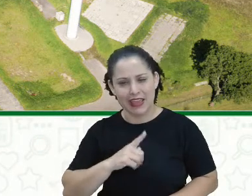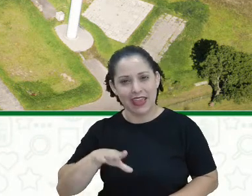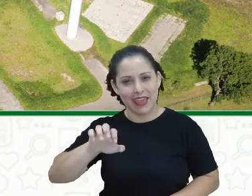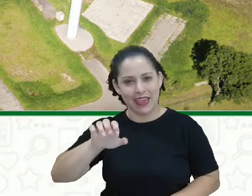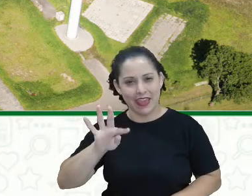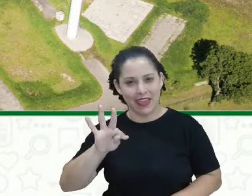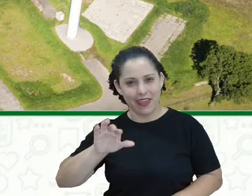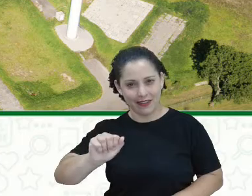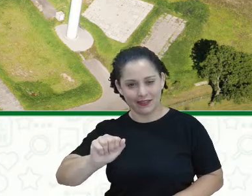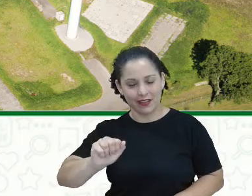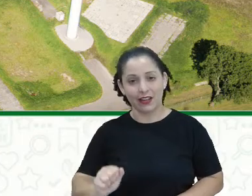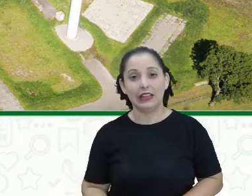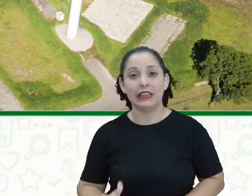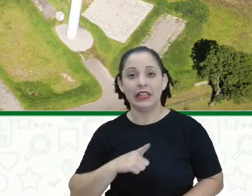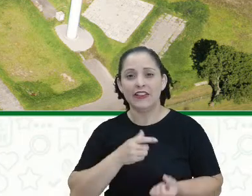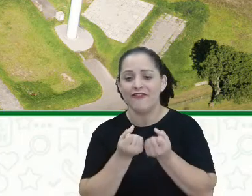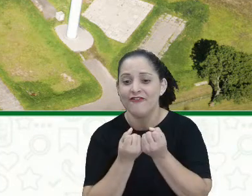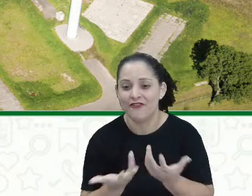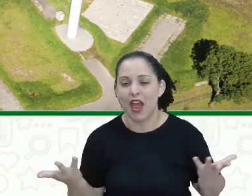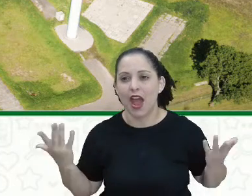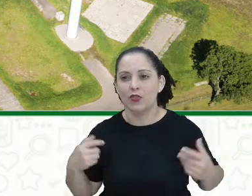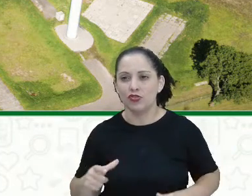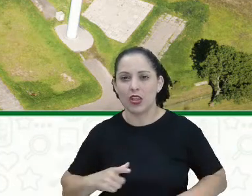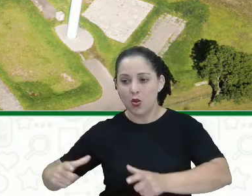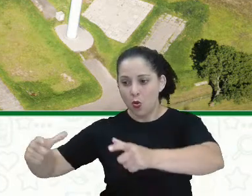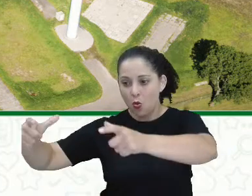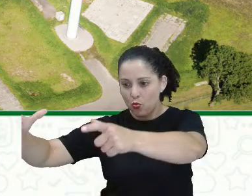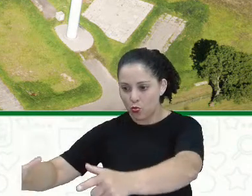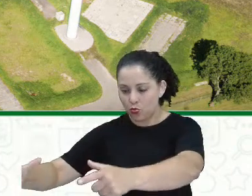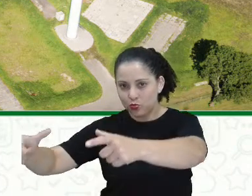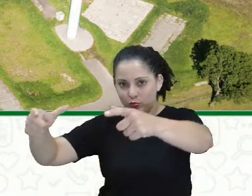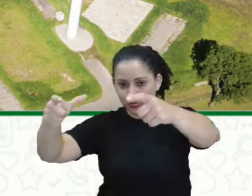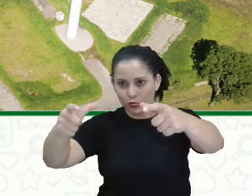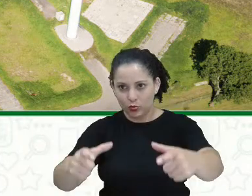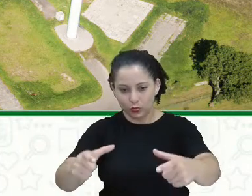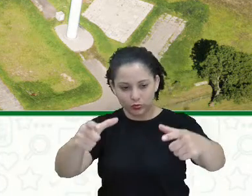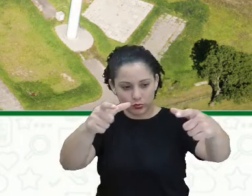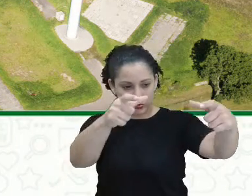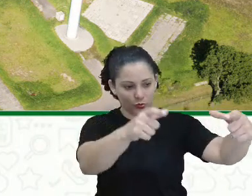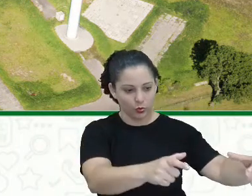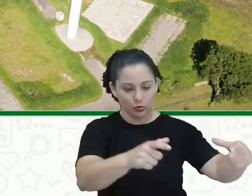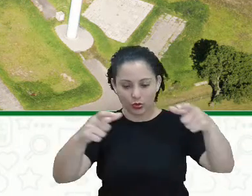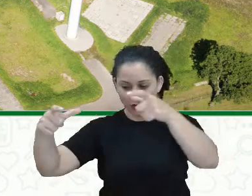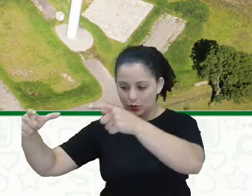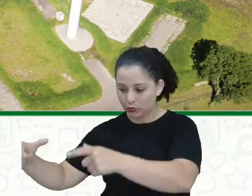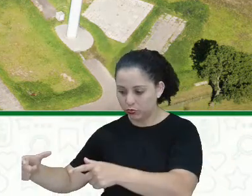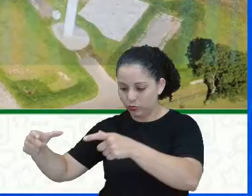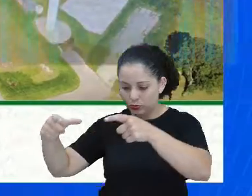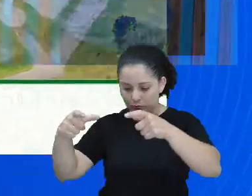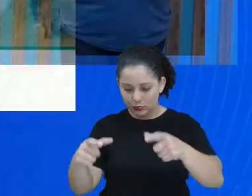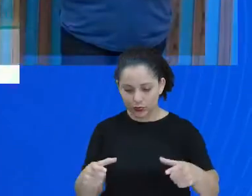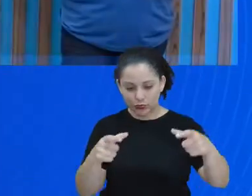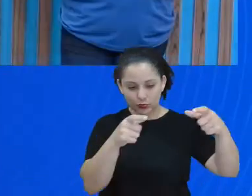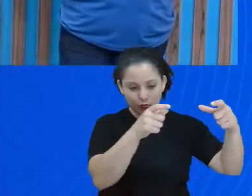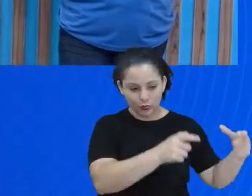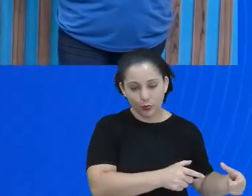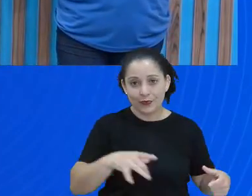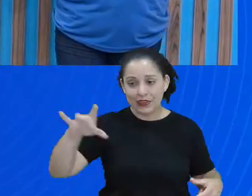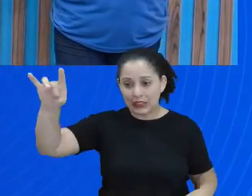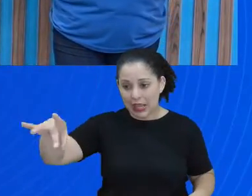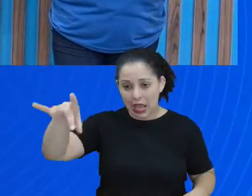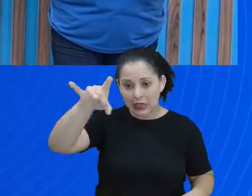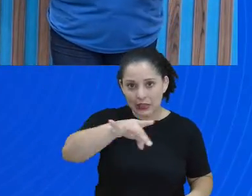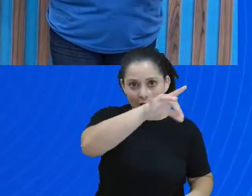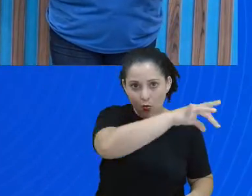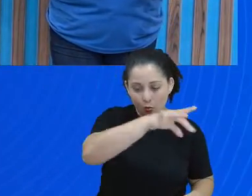vários tanques aí, tá certo? Cada tanquezinho desse, ele vai ser responsável por uma